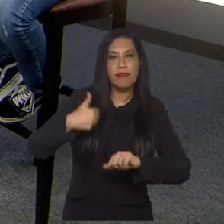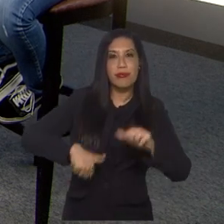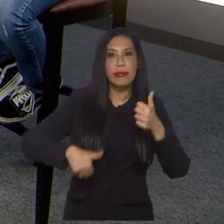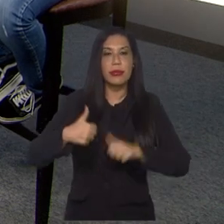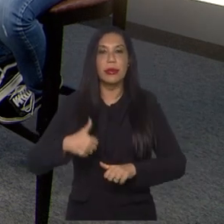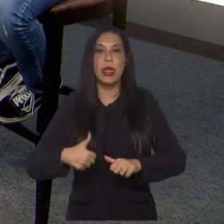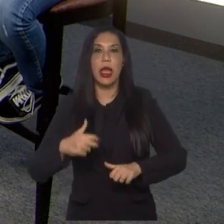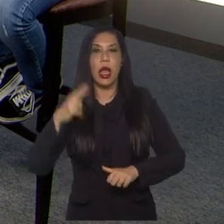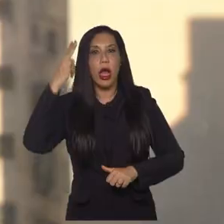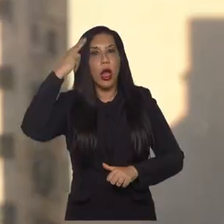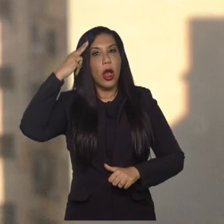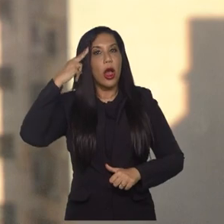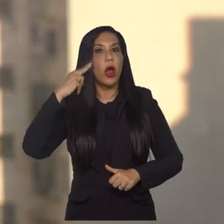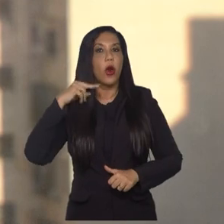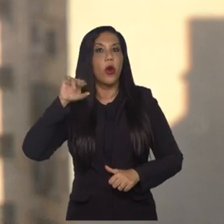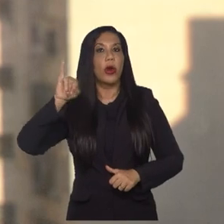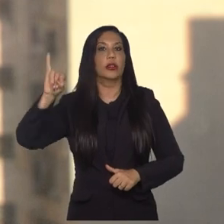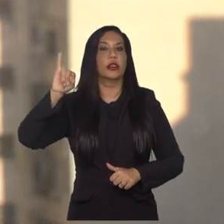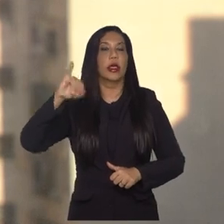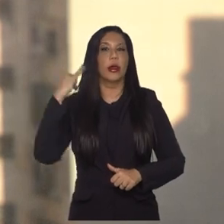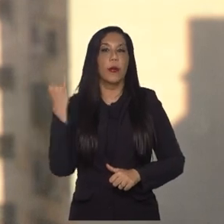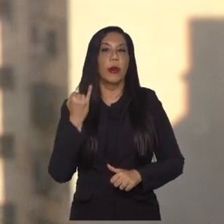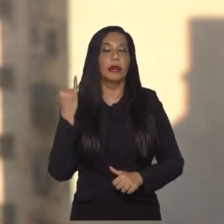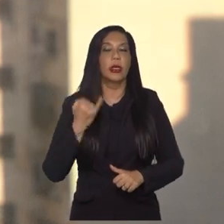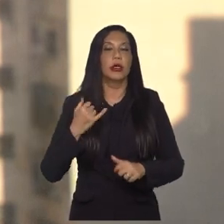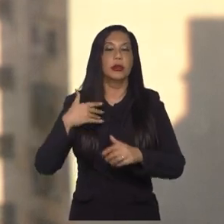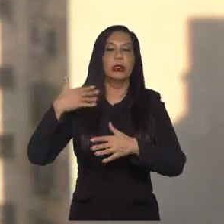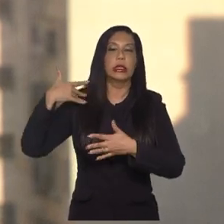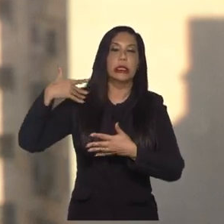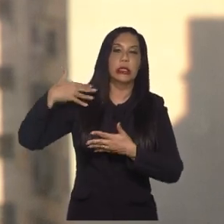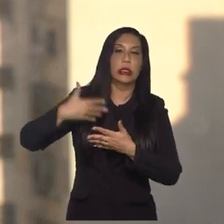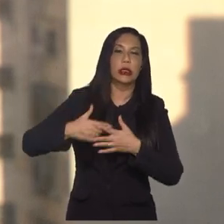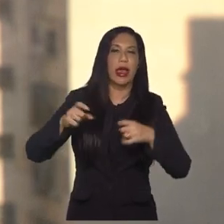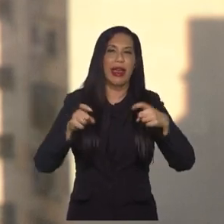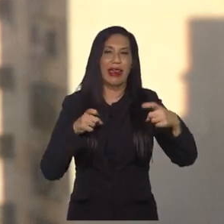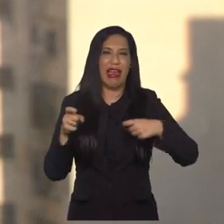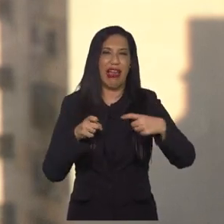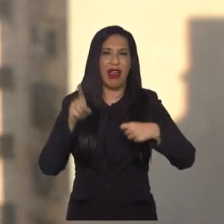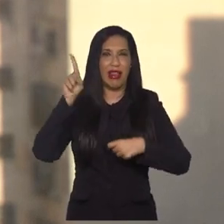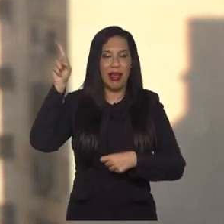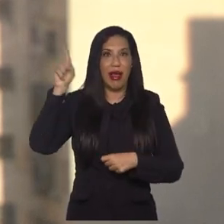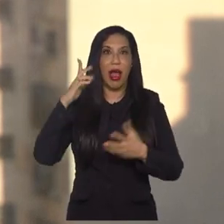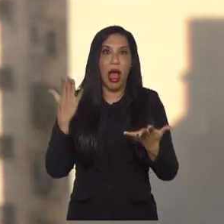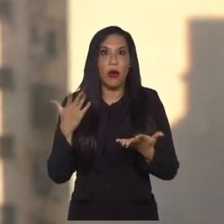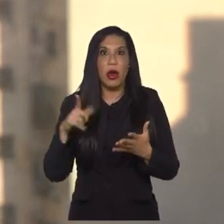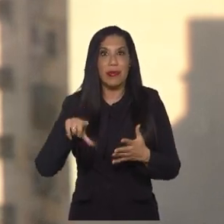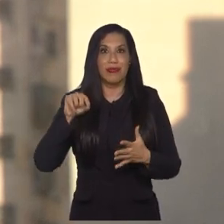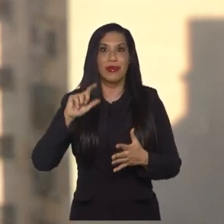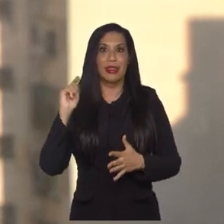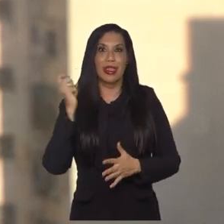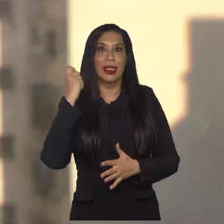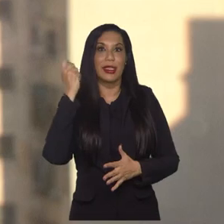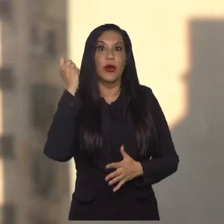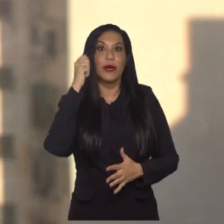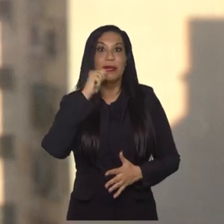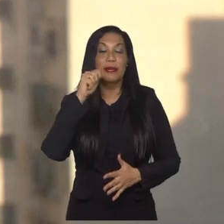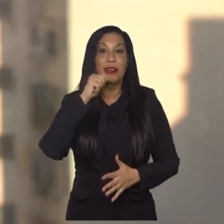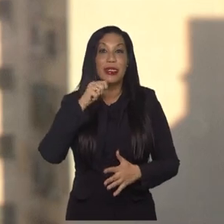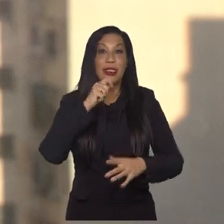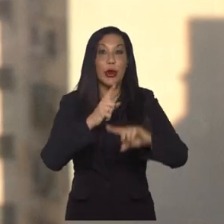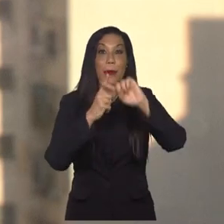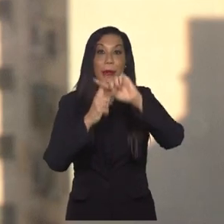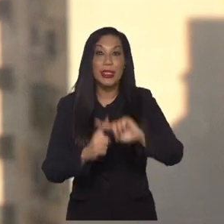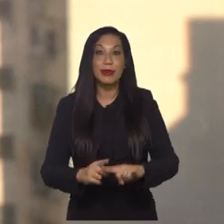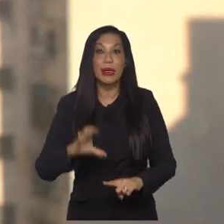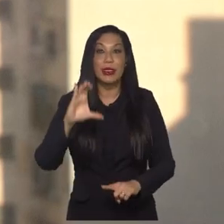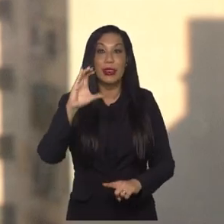participação do Haiti muito importante, né? Depois de várias décadas vivendo em guerra, então você ter a seleção feminina participando de uma